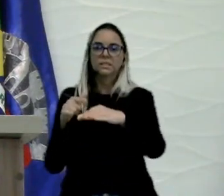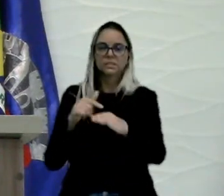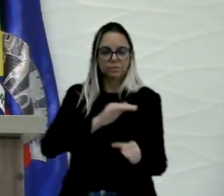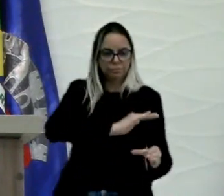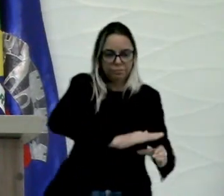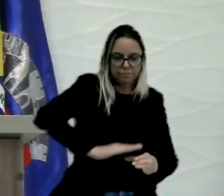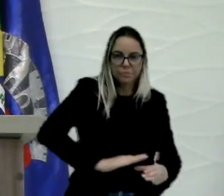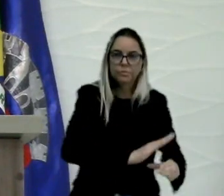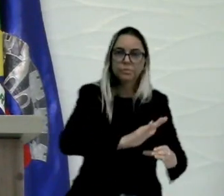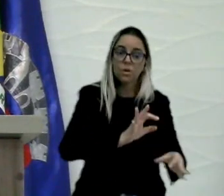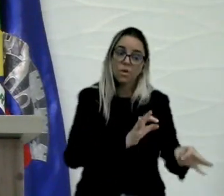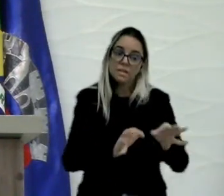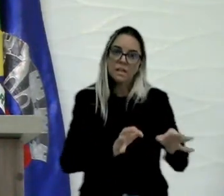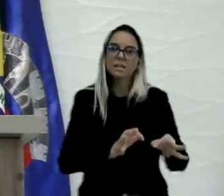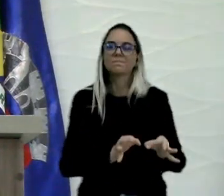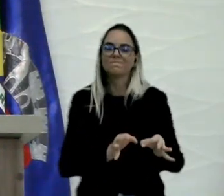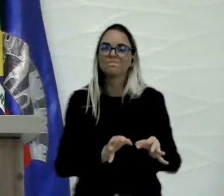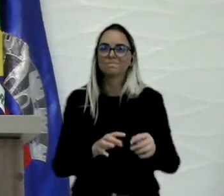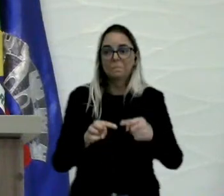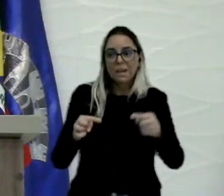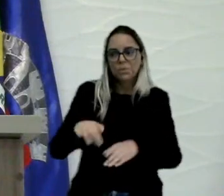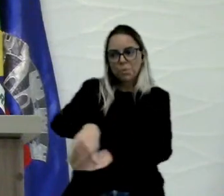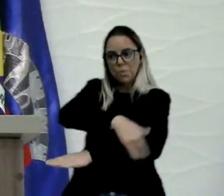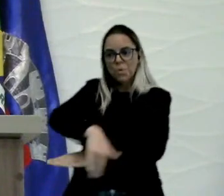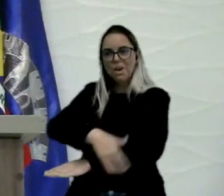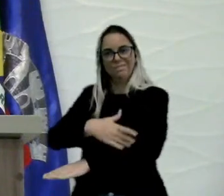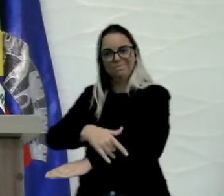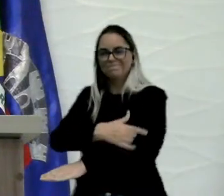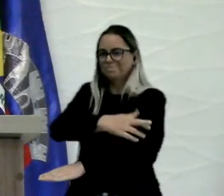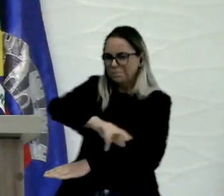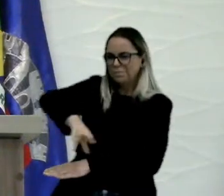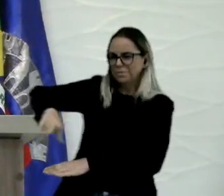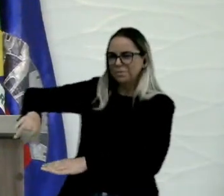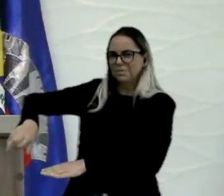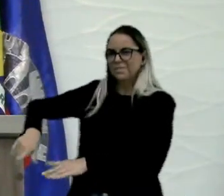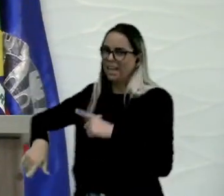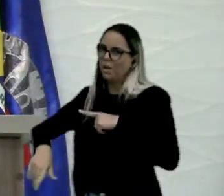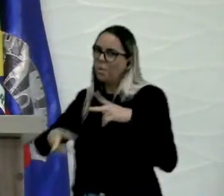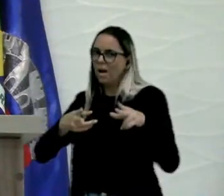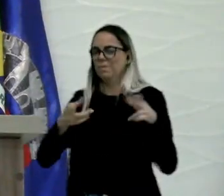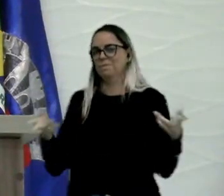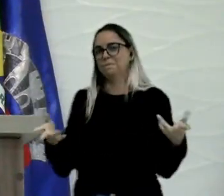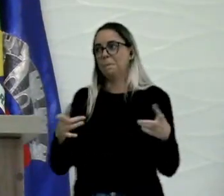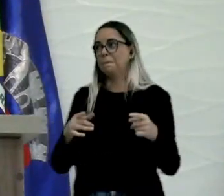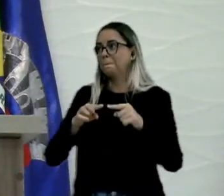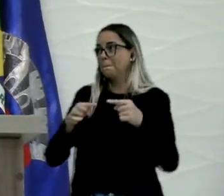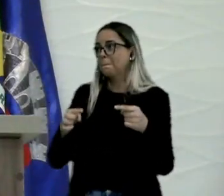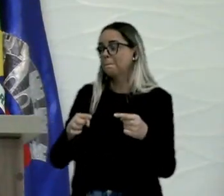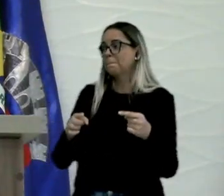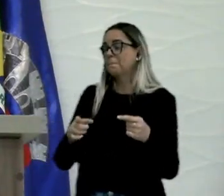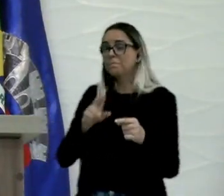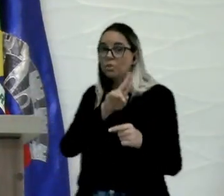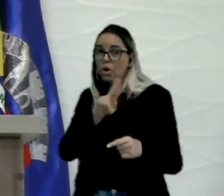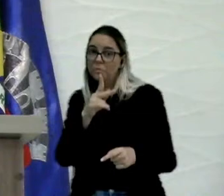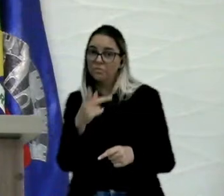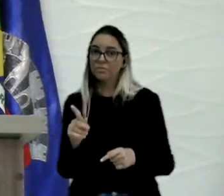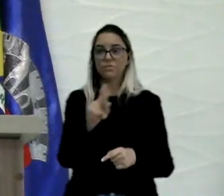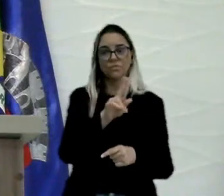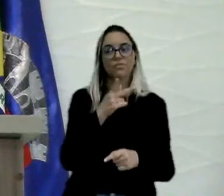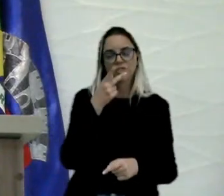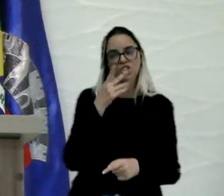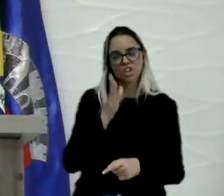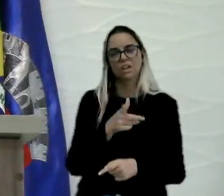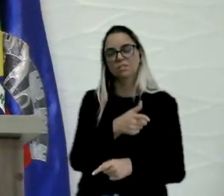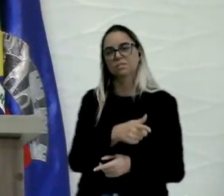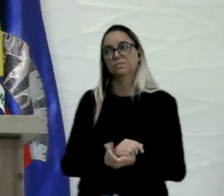buraco mas tem mais Rua assim excelência porque nós tem só falar nessa rua que você só falou aí E logo na entrada